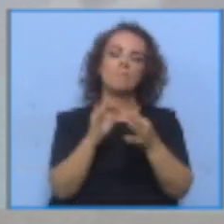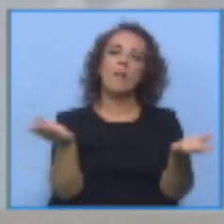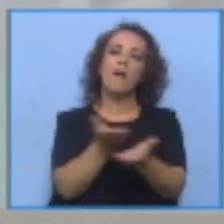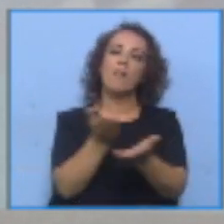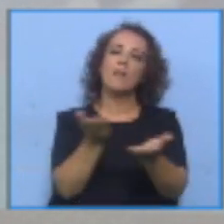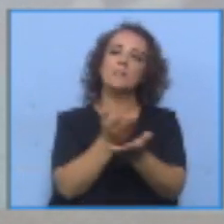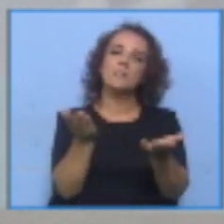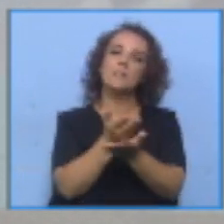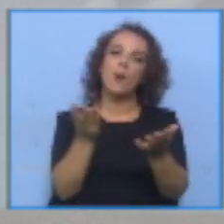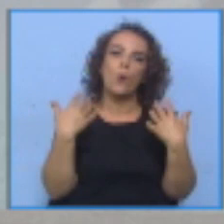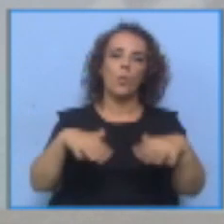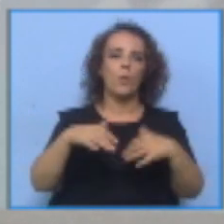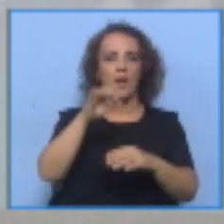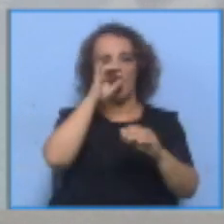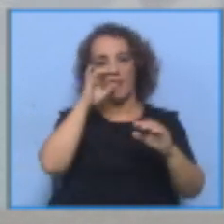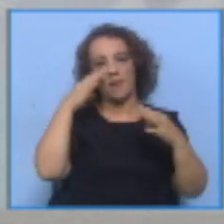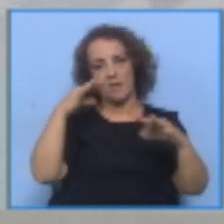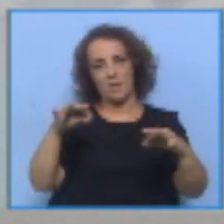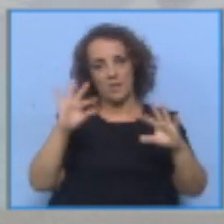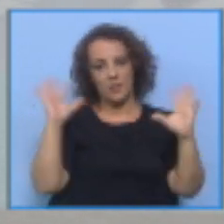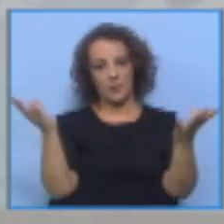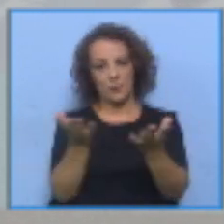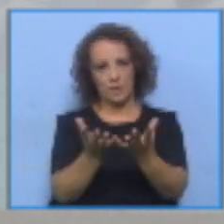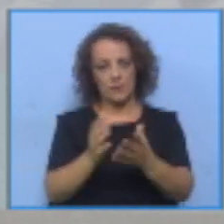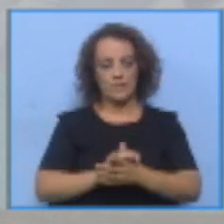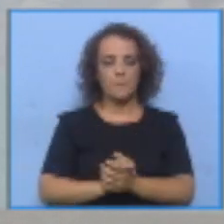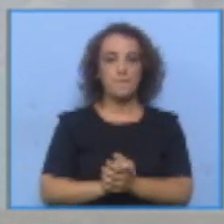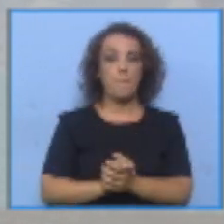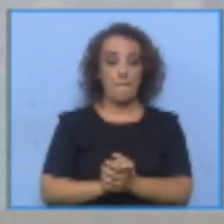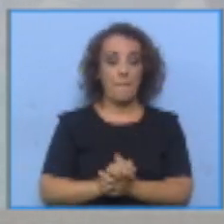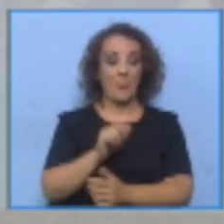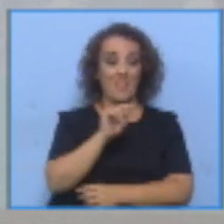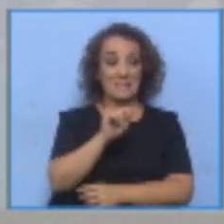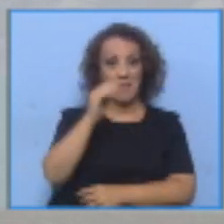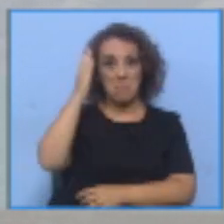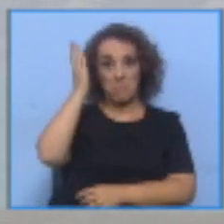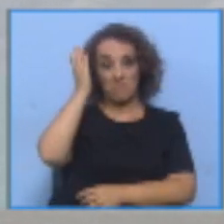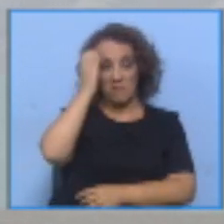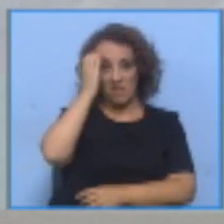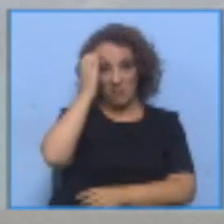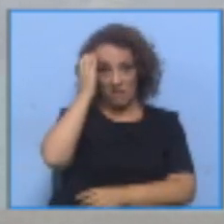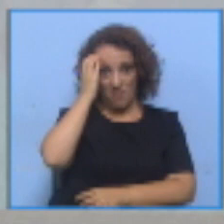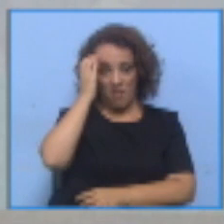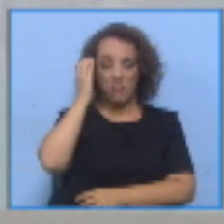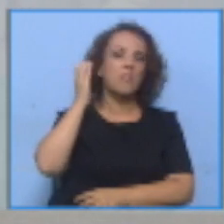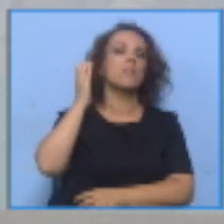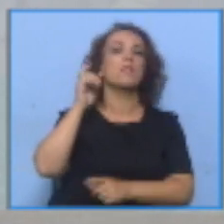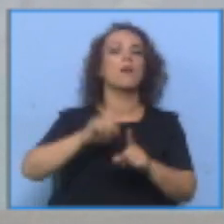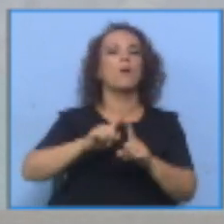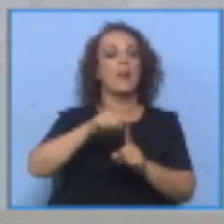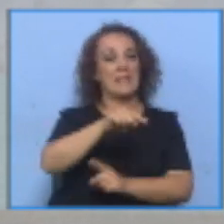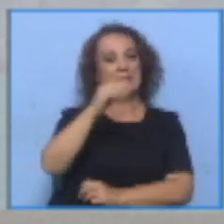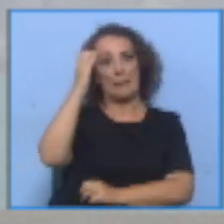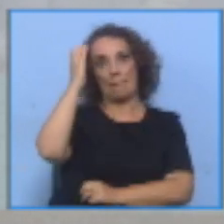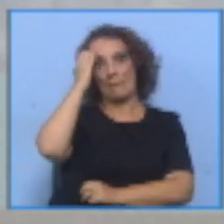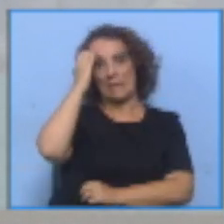têm com a natureza. Então, aí quando essa mentalidade mercantilista, podemos chamar